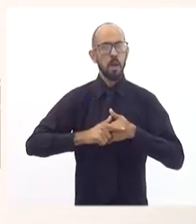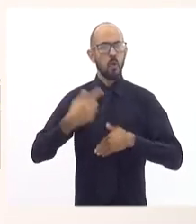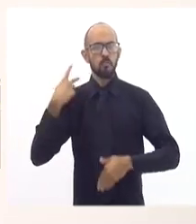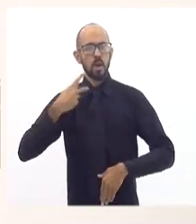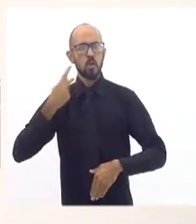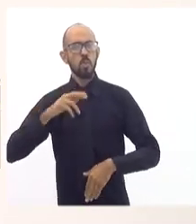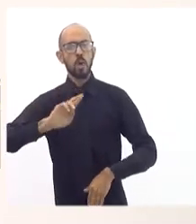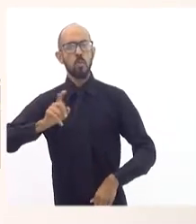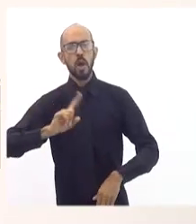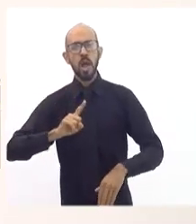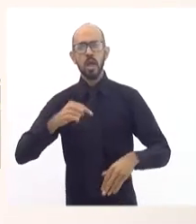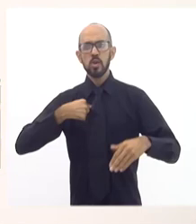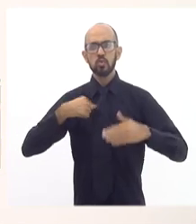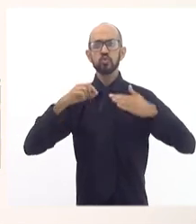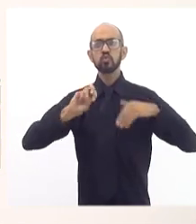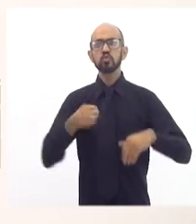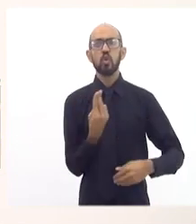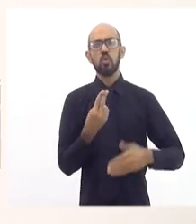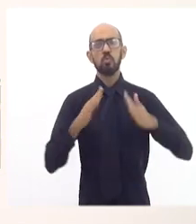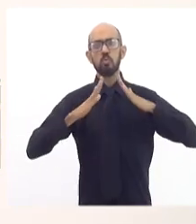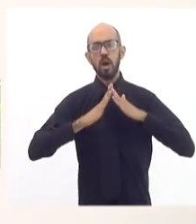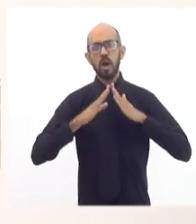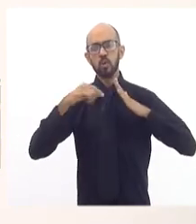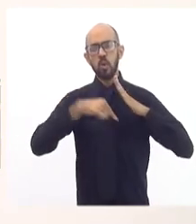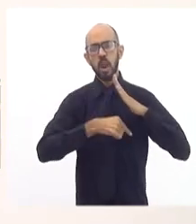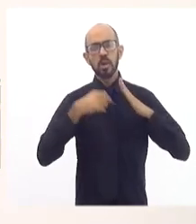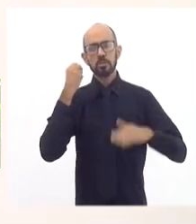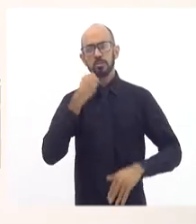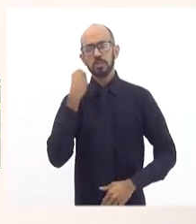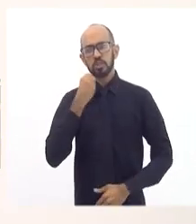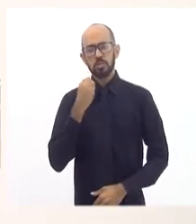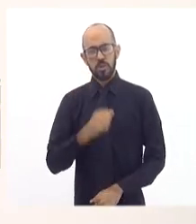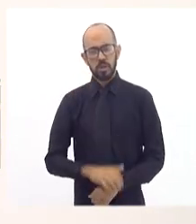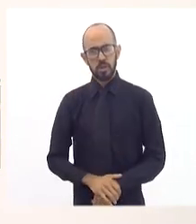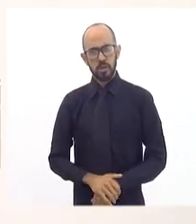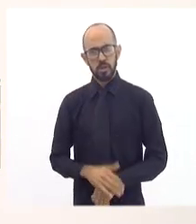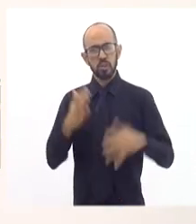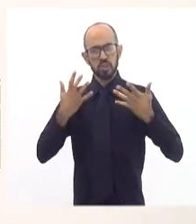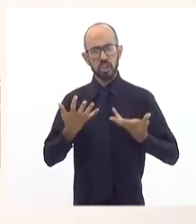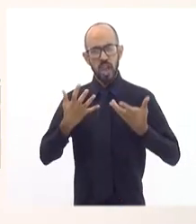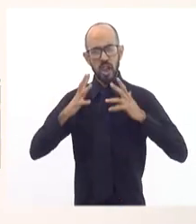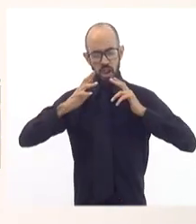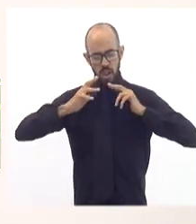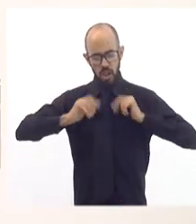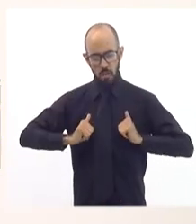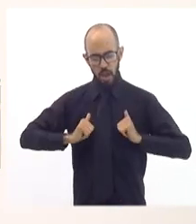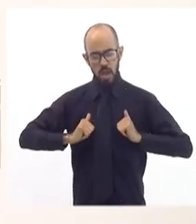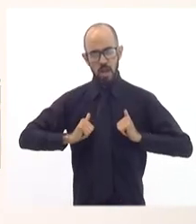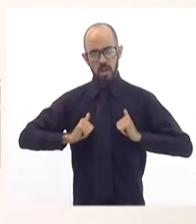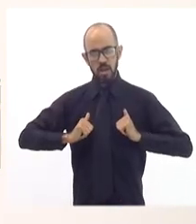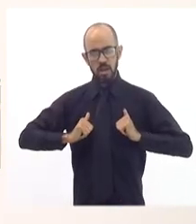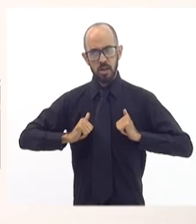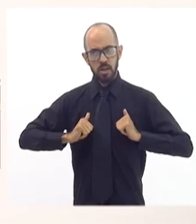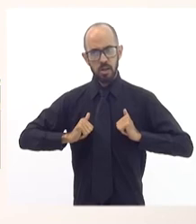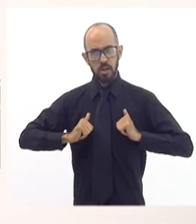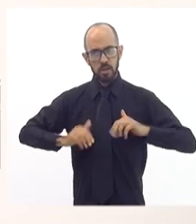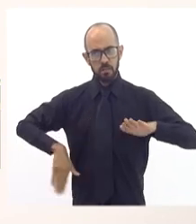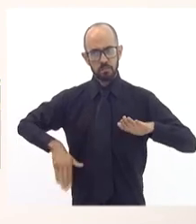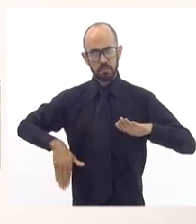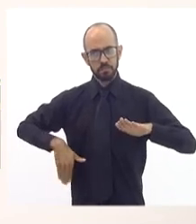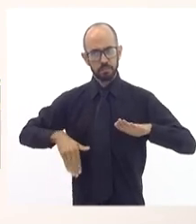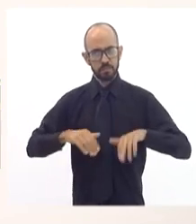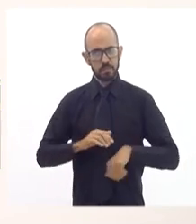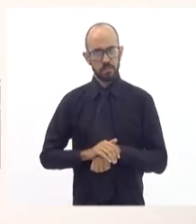me coloca o morador Daquele bairro que nós queremos Edis poluição da baía que nós queremos é a